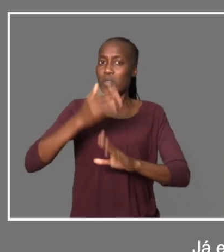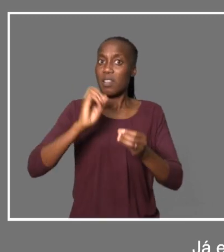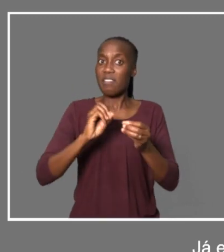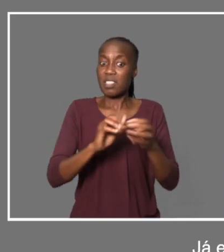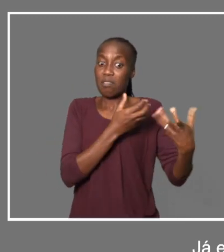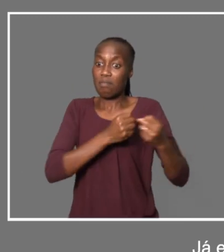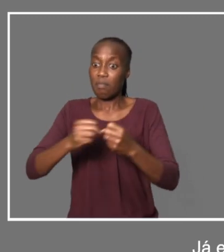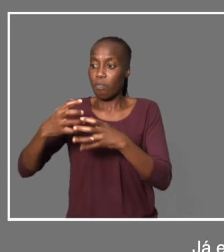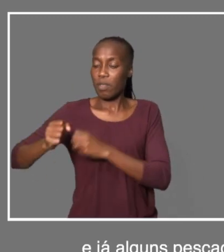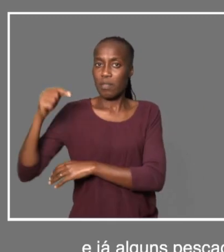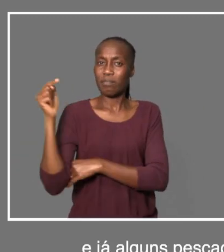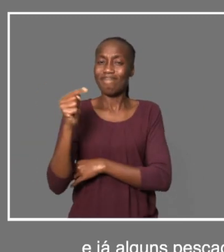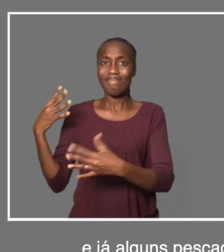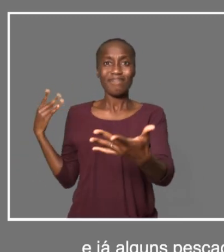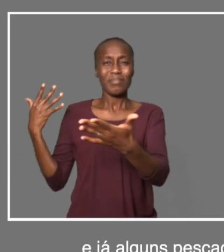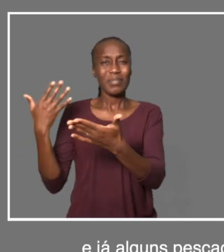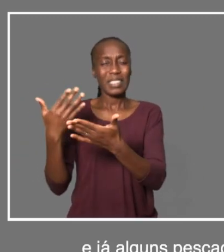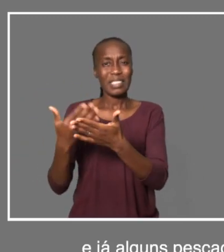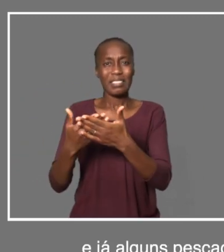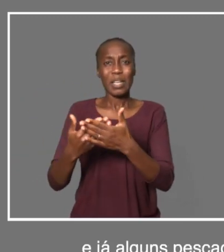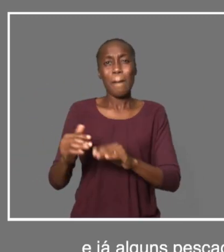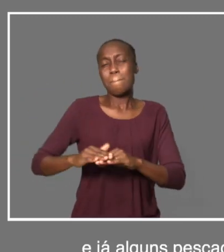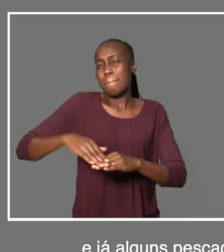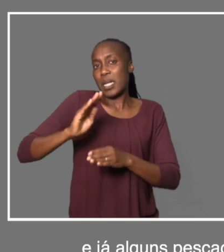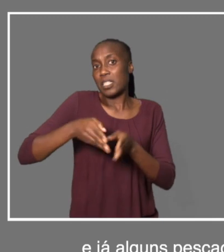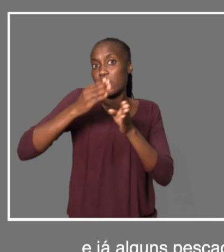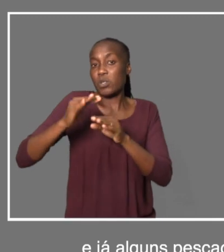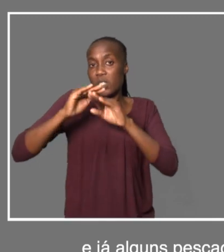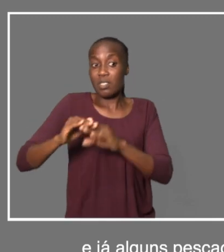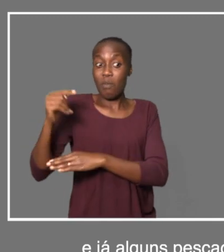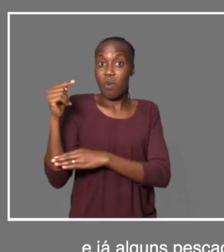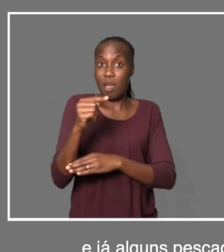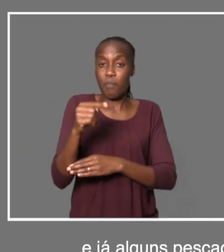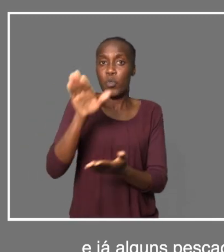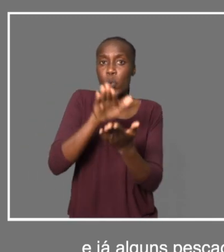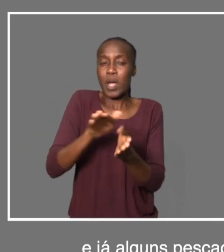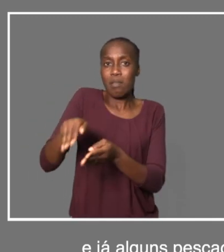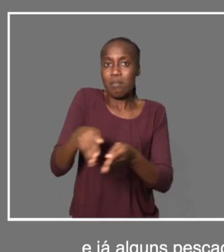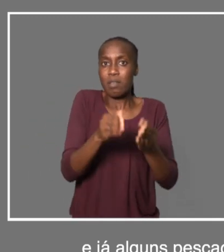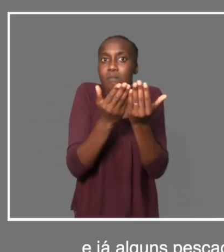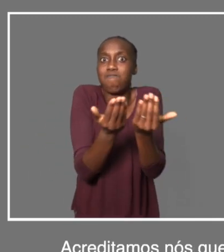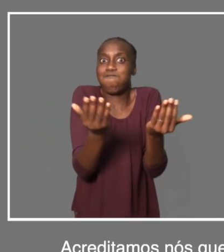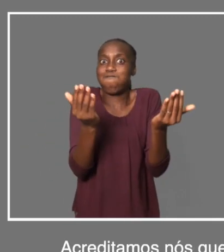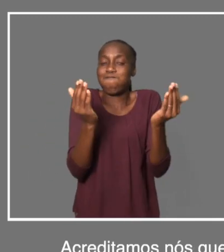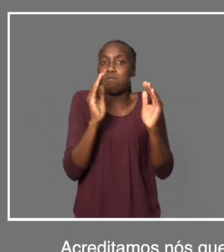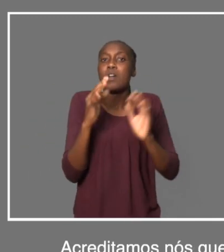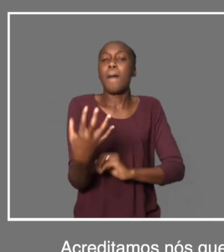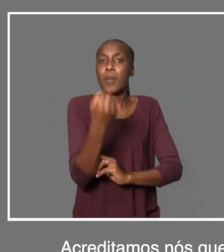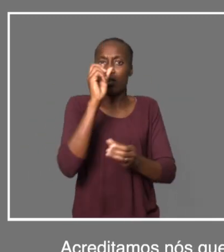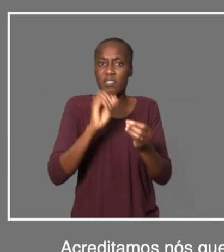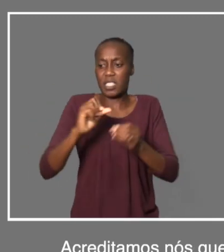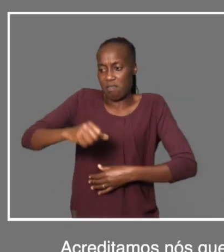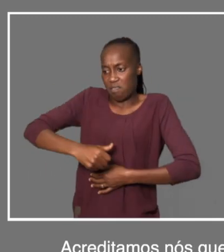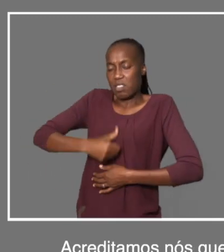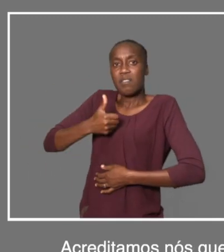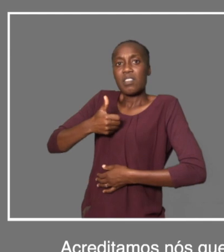atividade de piscicultura e já temos alguns pescadores nossos que fazem essa atividade acreditamos nós que